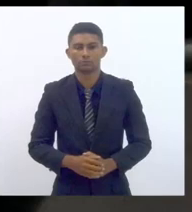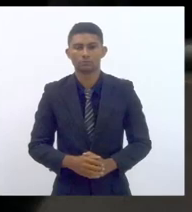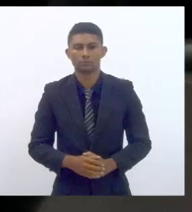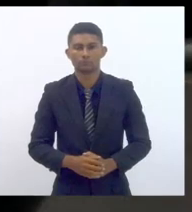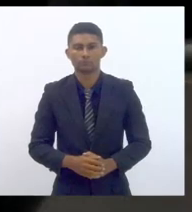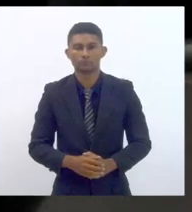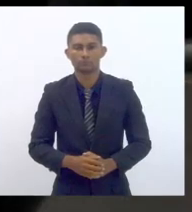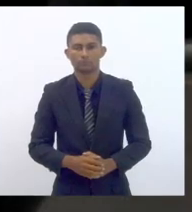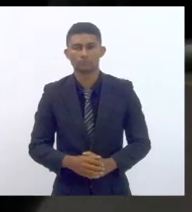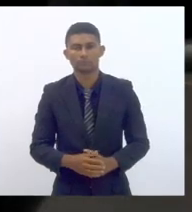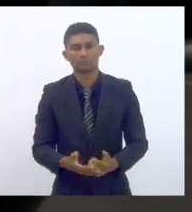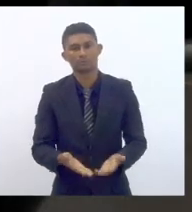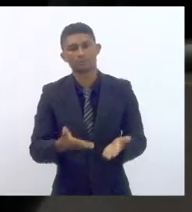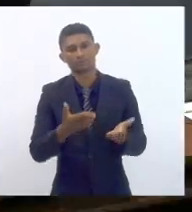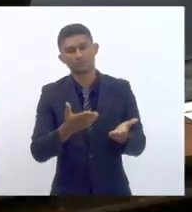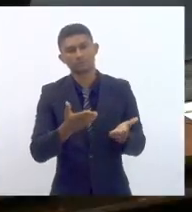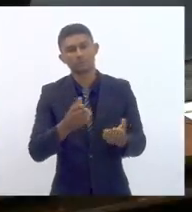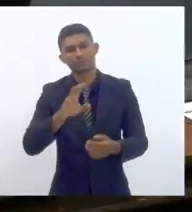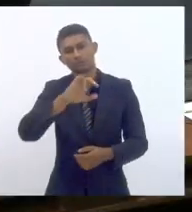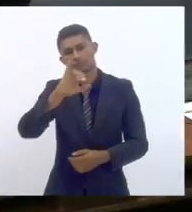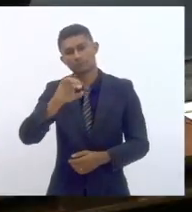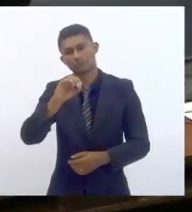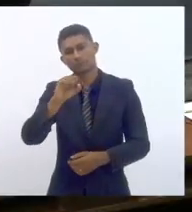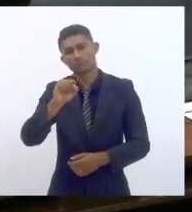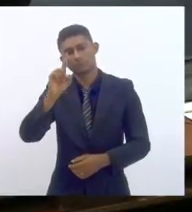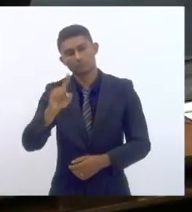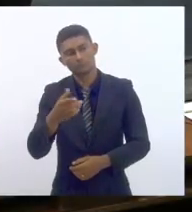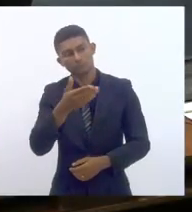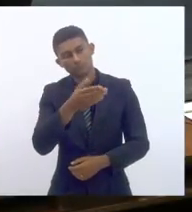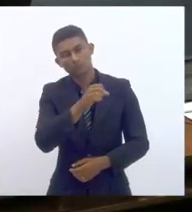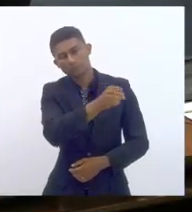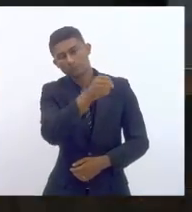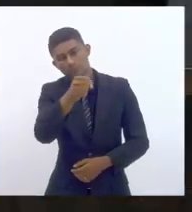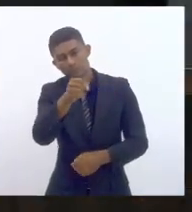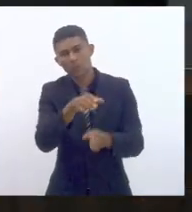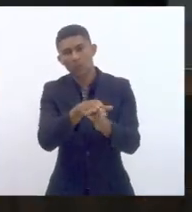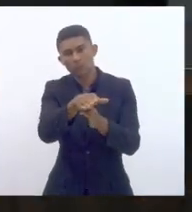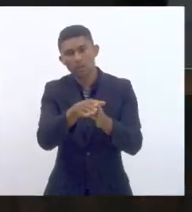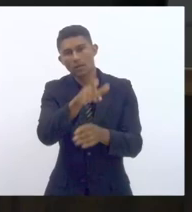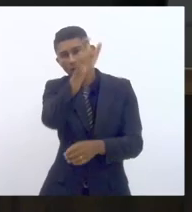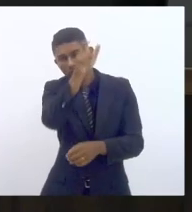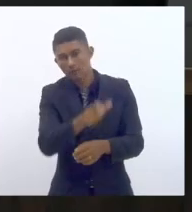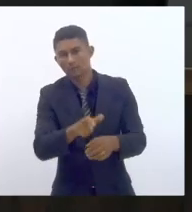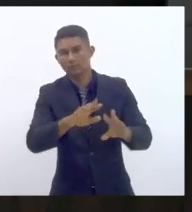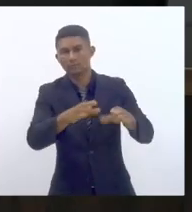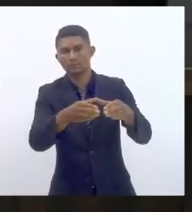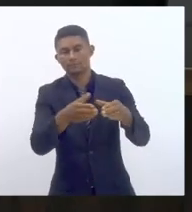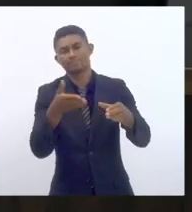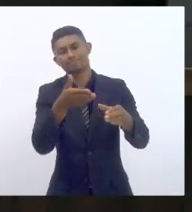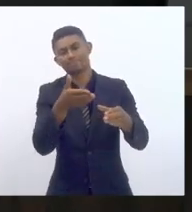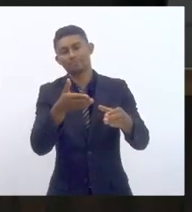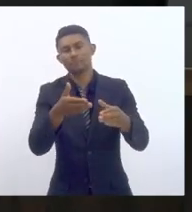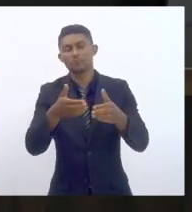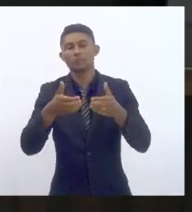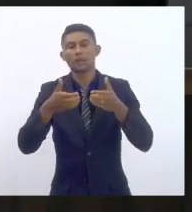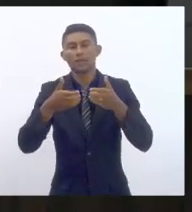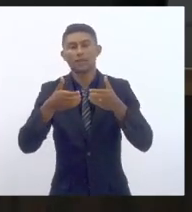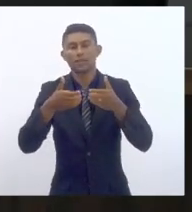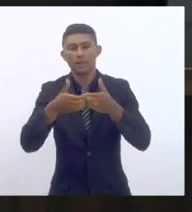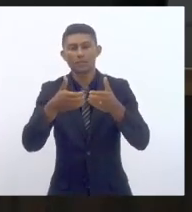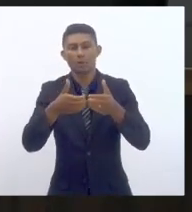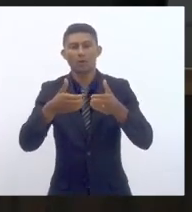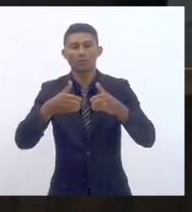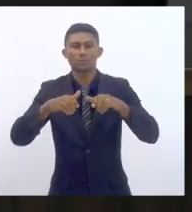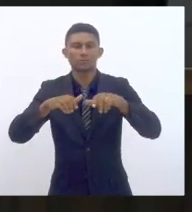Está aprovado o nome de José Fernandes Moraes Alves como conselheiro da Agência Reguladora de Serviços Públicos Concedidos de Transporte Aquaviários,